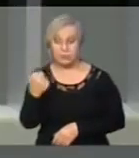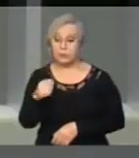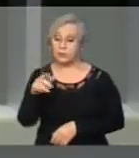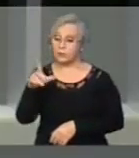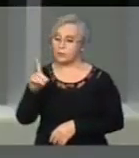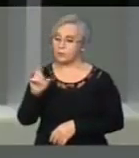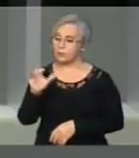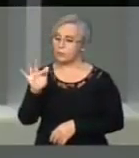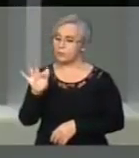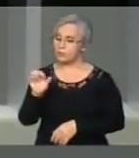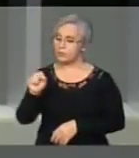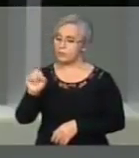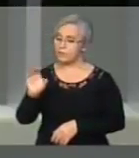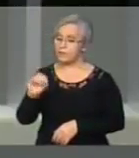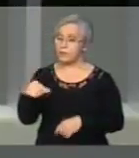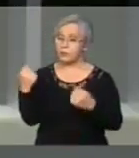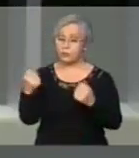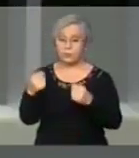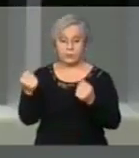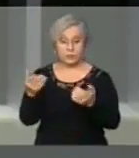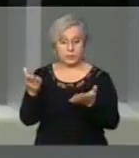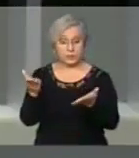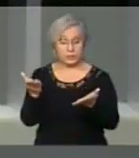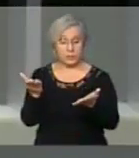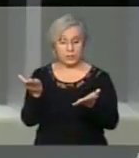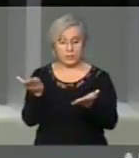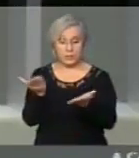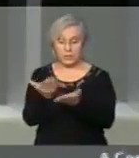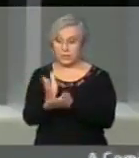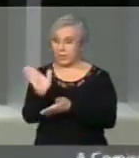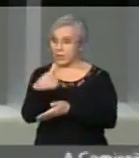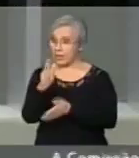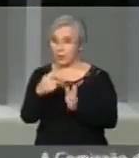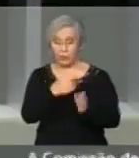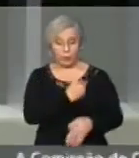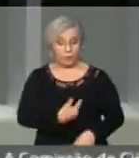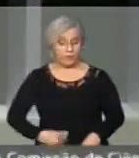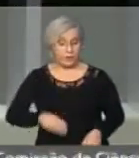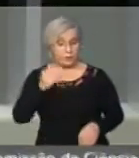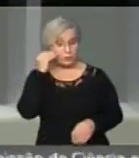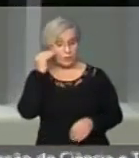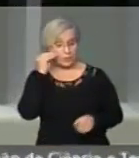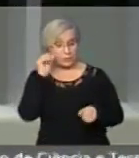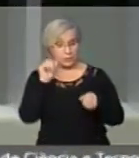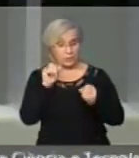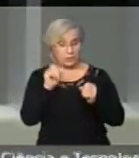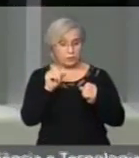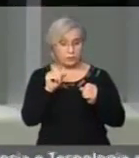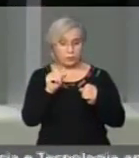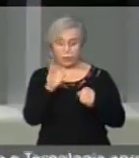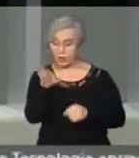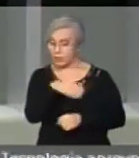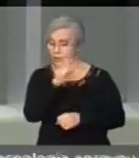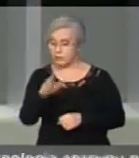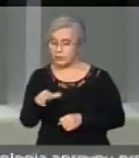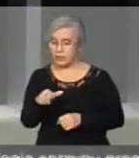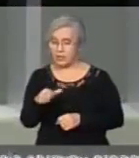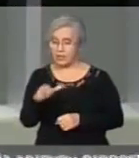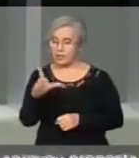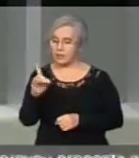como o governo já está praticando. A portaria que revoga uma iniciativa